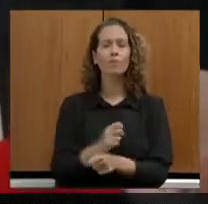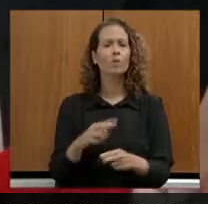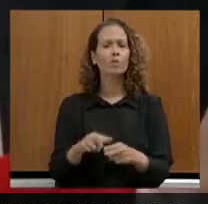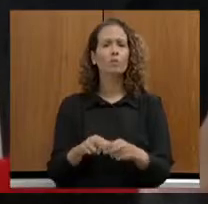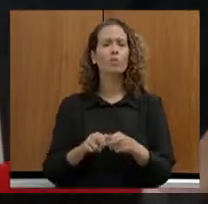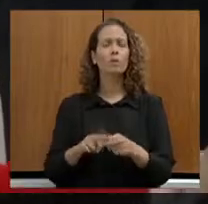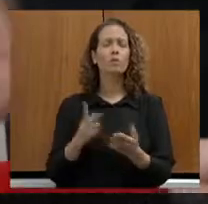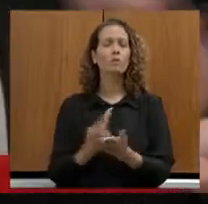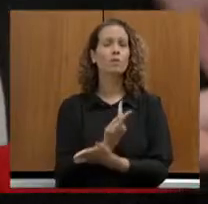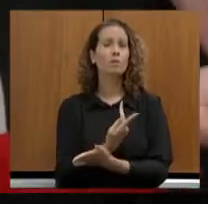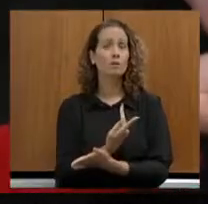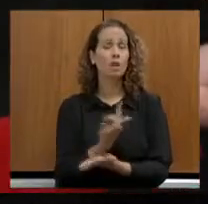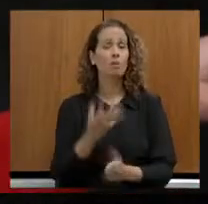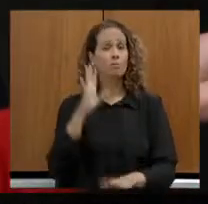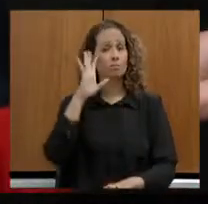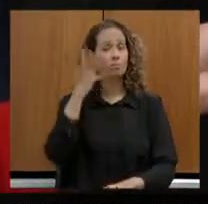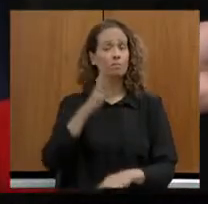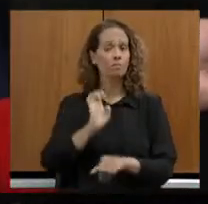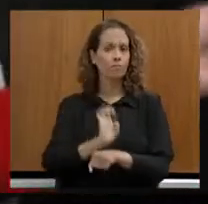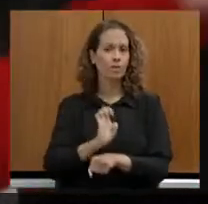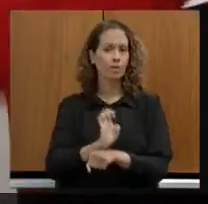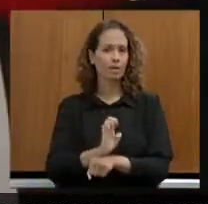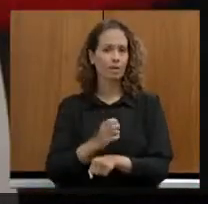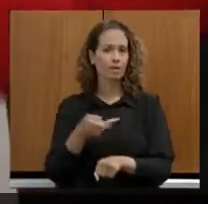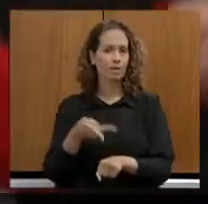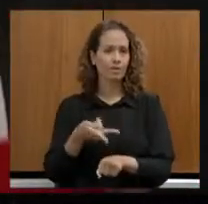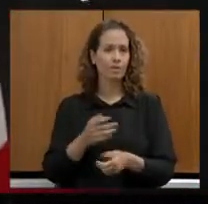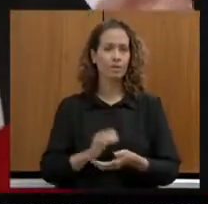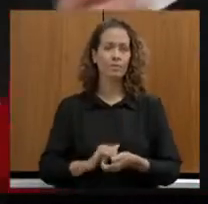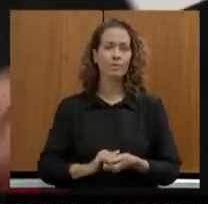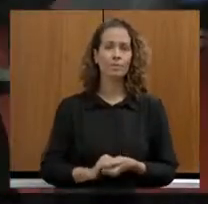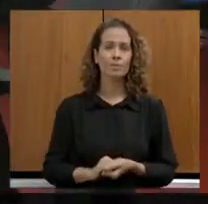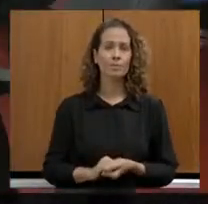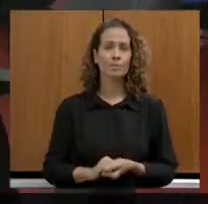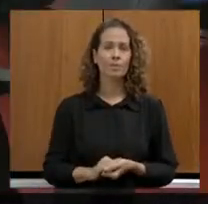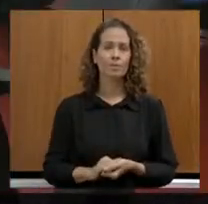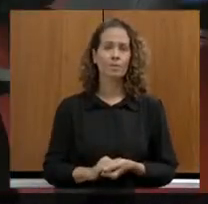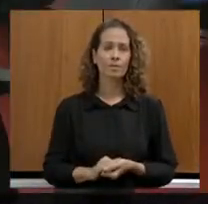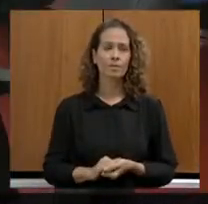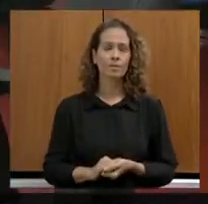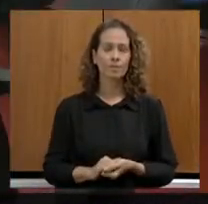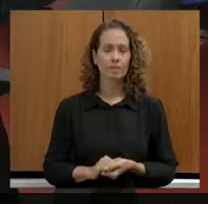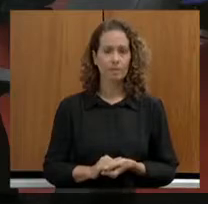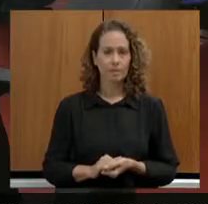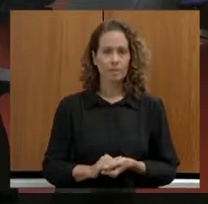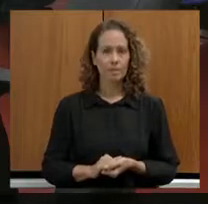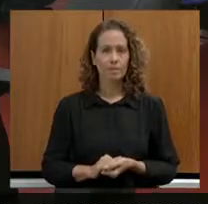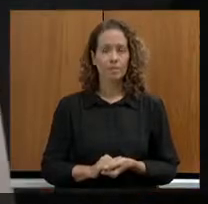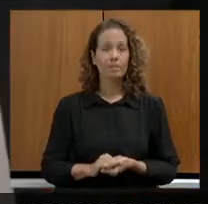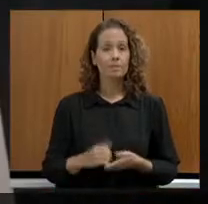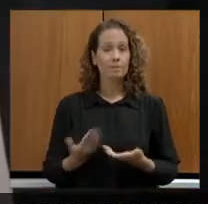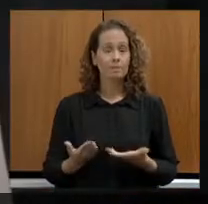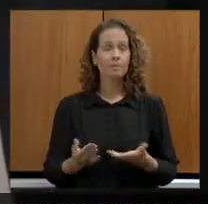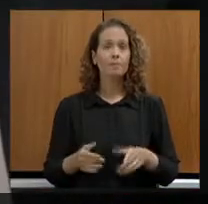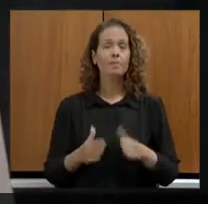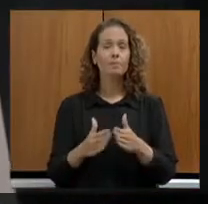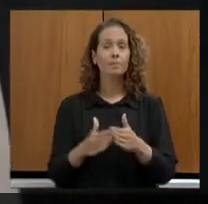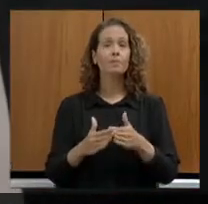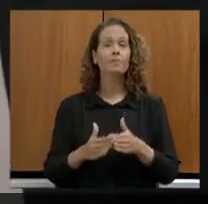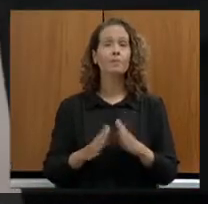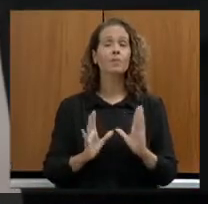por determinação do Estado me passa a senha os requerimentos comissão